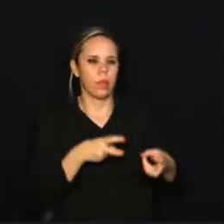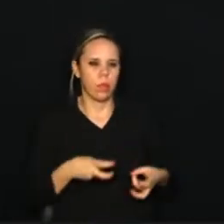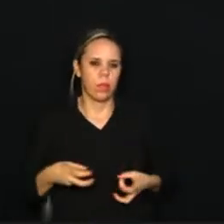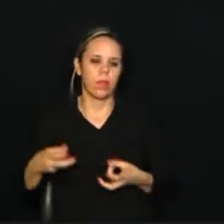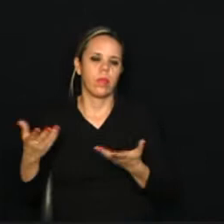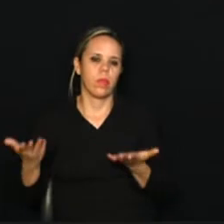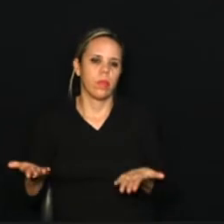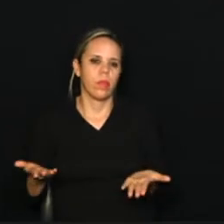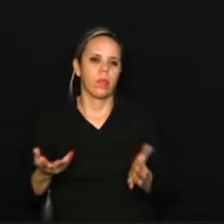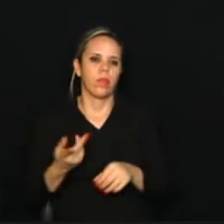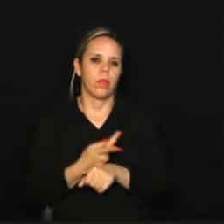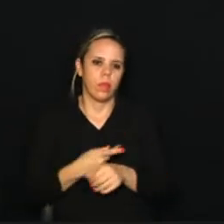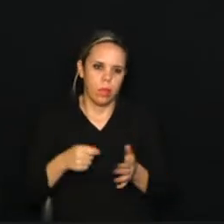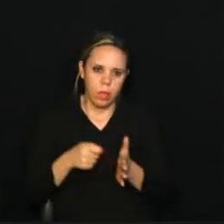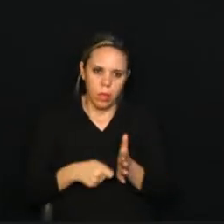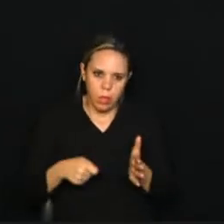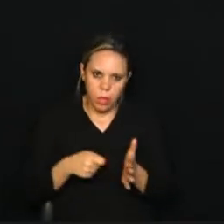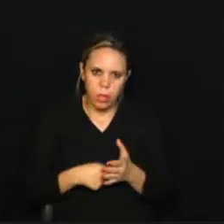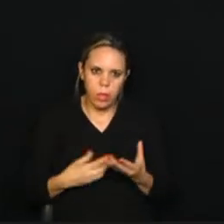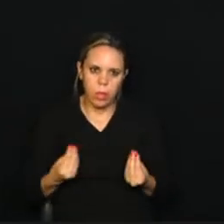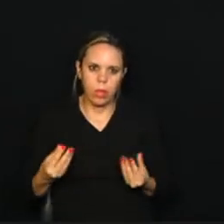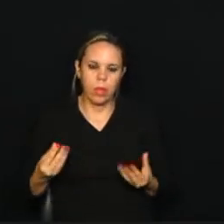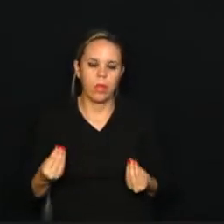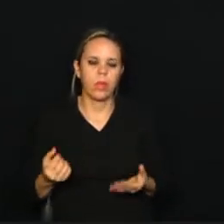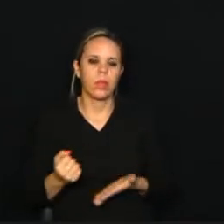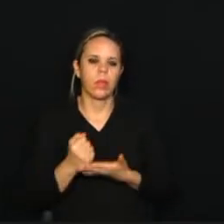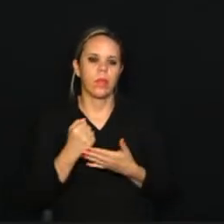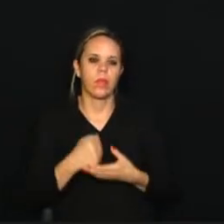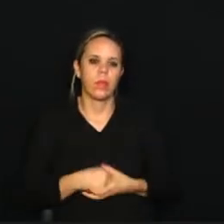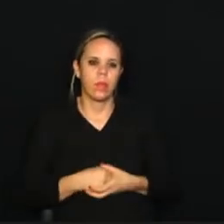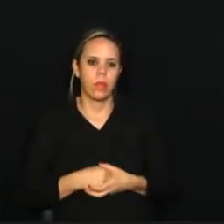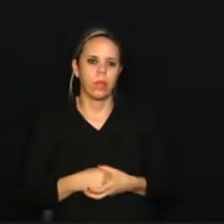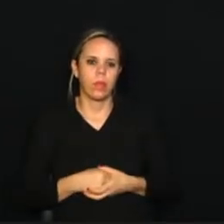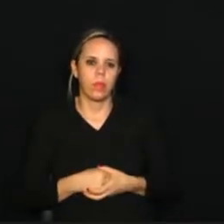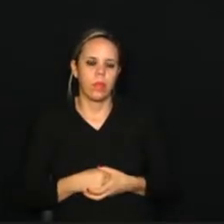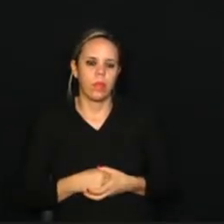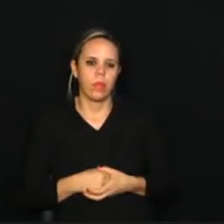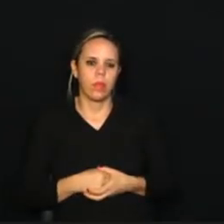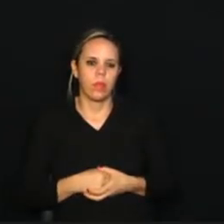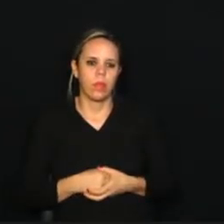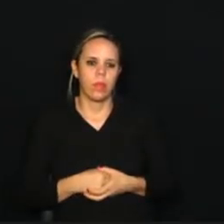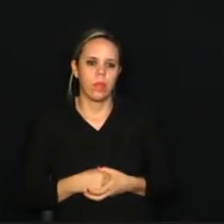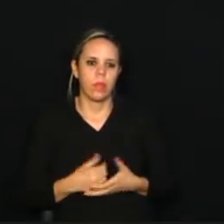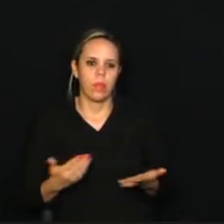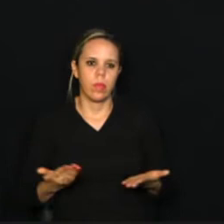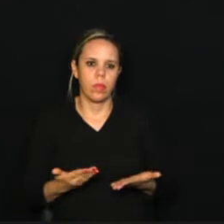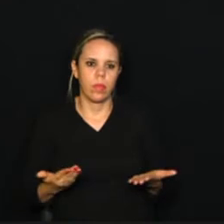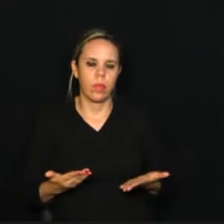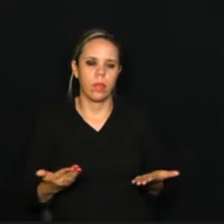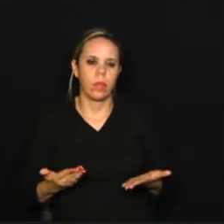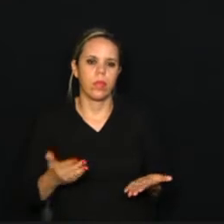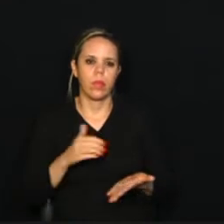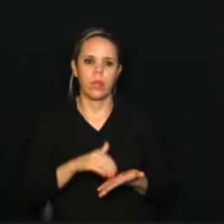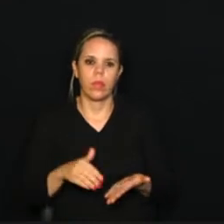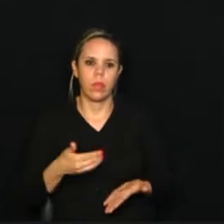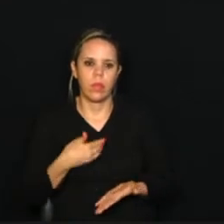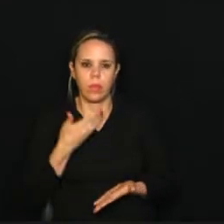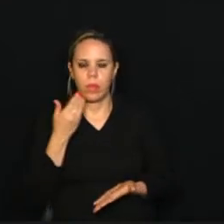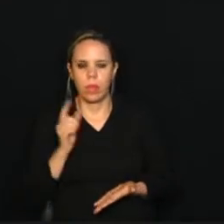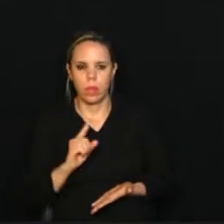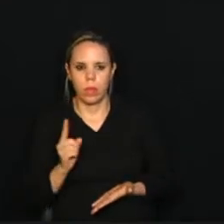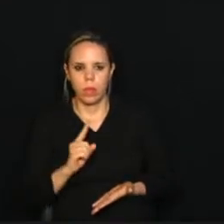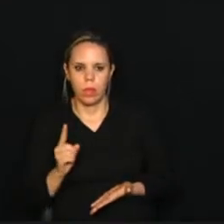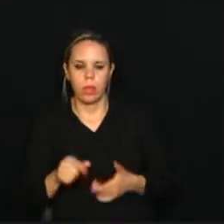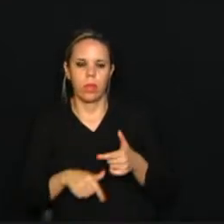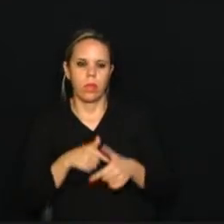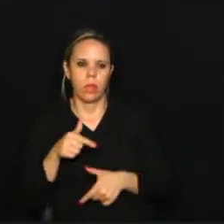tem procurado se dedicar bastante, não é? Nesse mistério que não é nada fácil, sobretudo